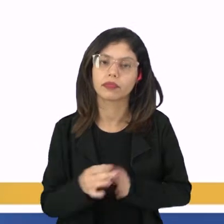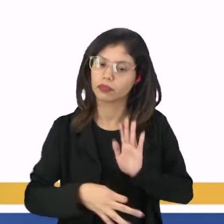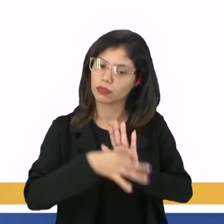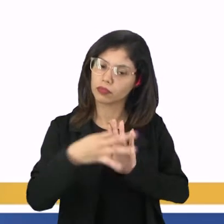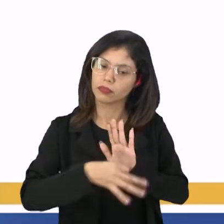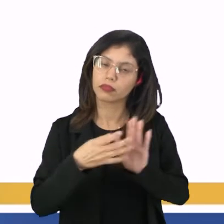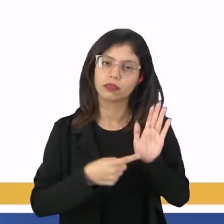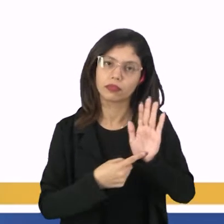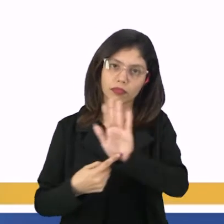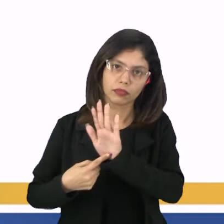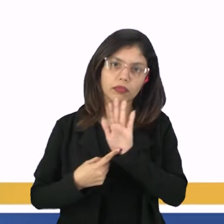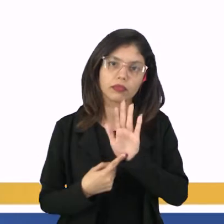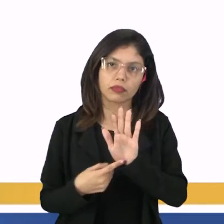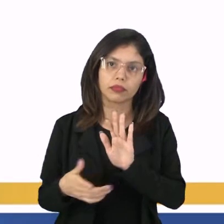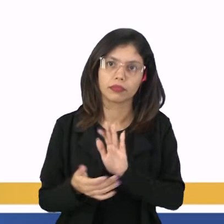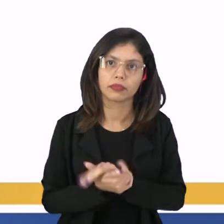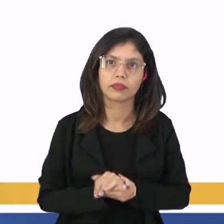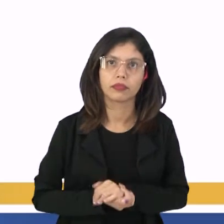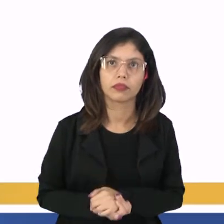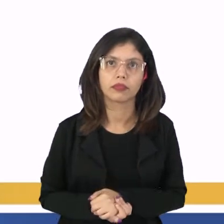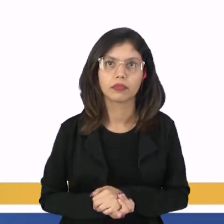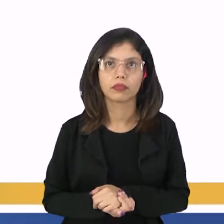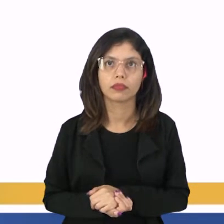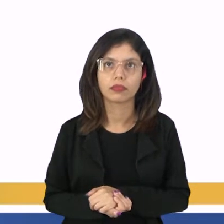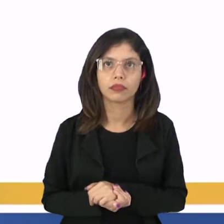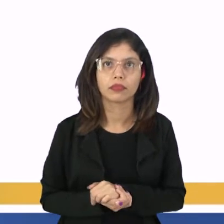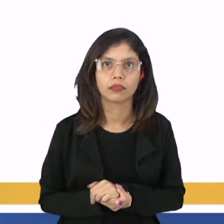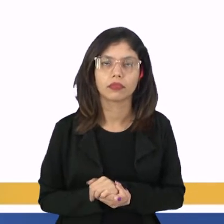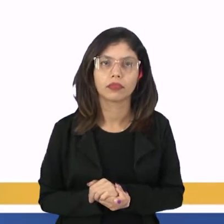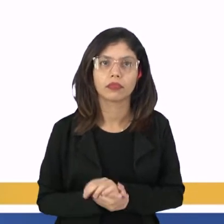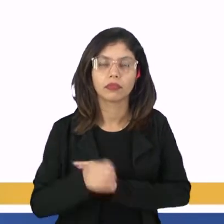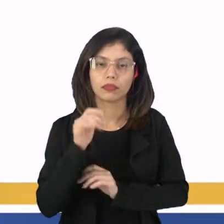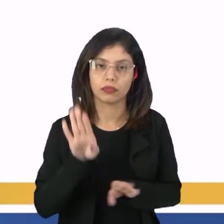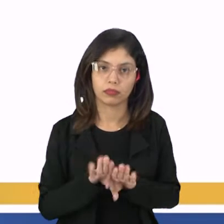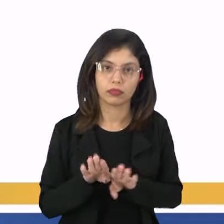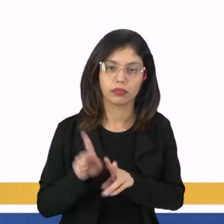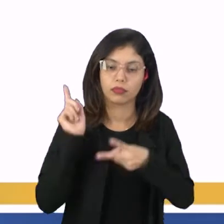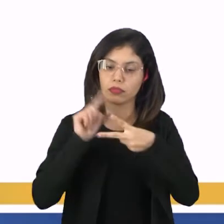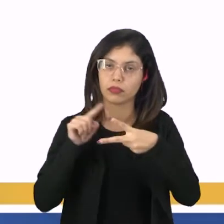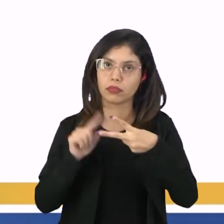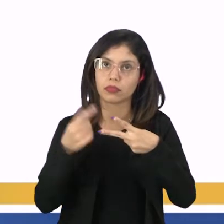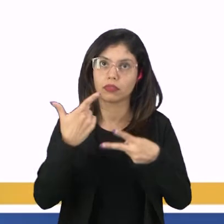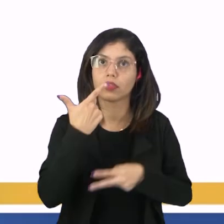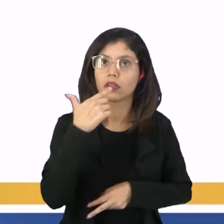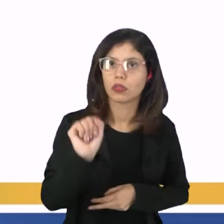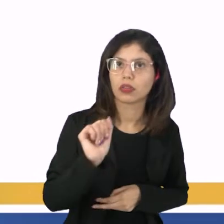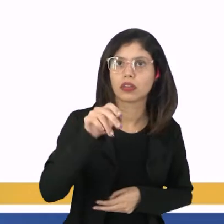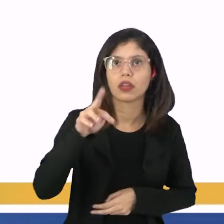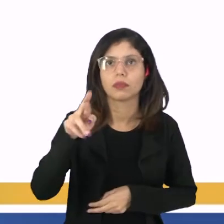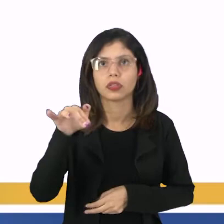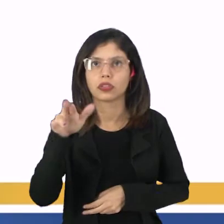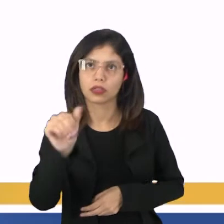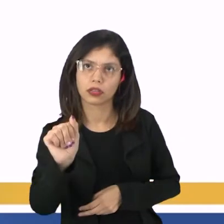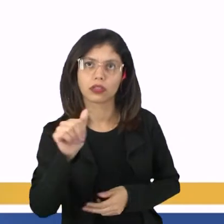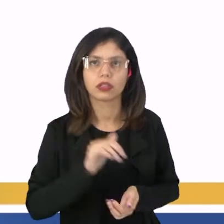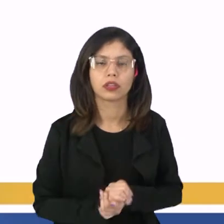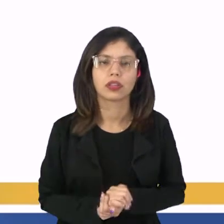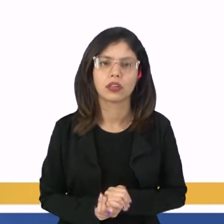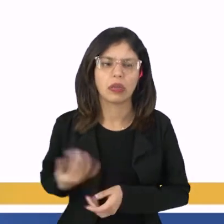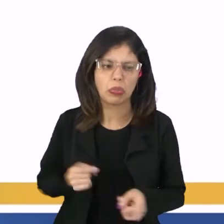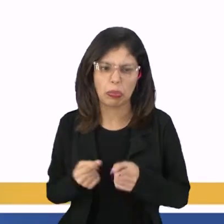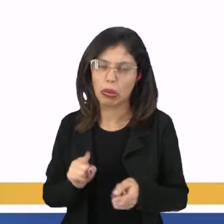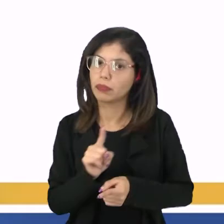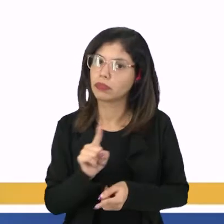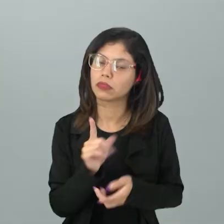apresentam essa carta de reclamação. Aqui a gente tem uma linguagem amistosa, aquela cordialidade, sem ser